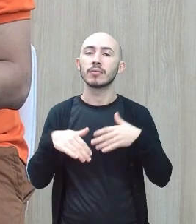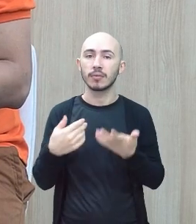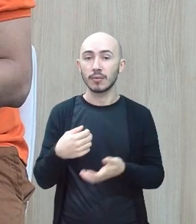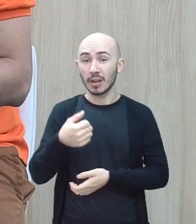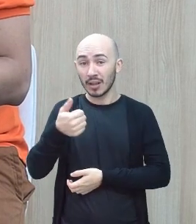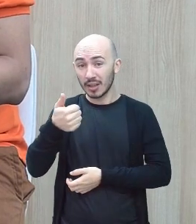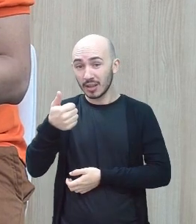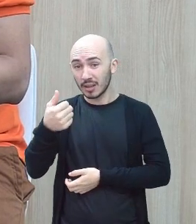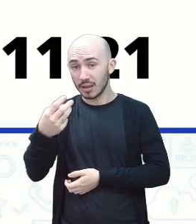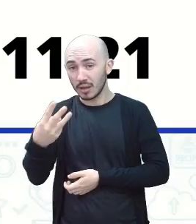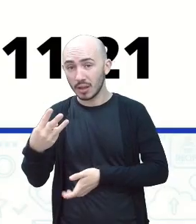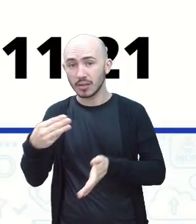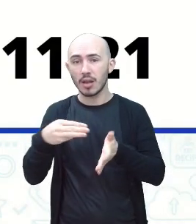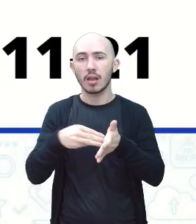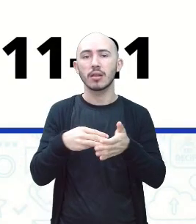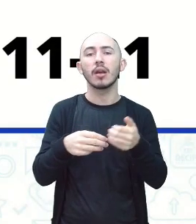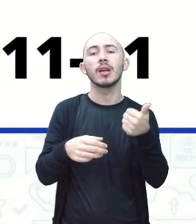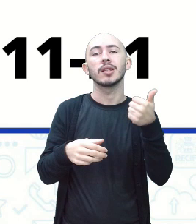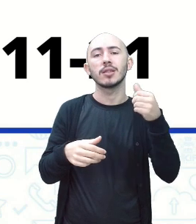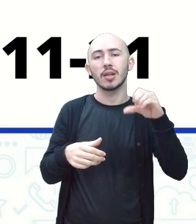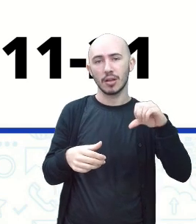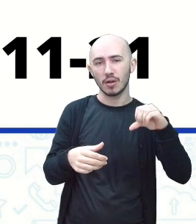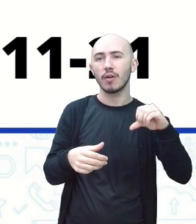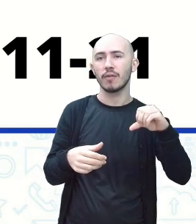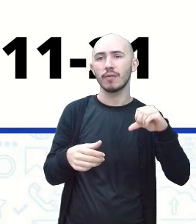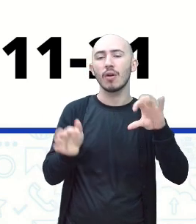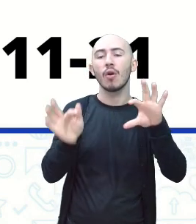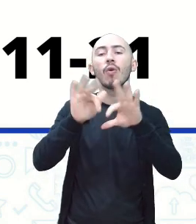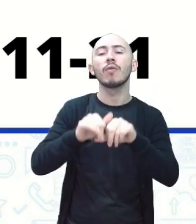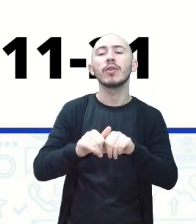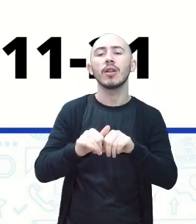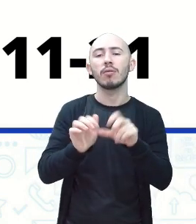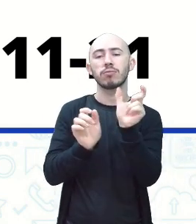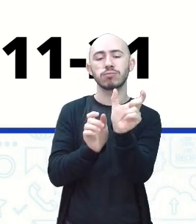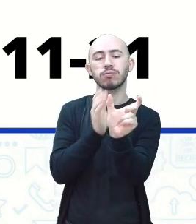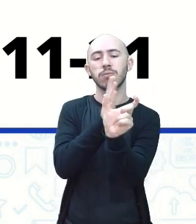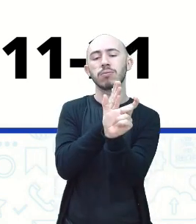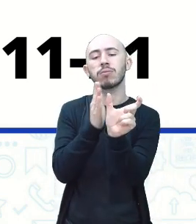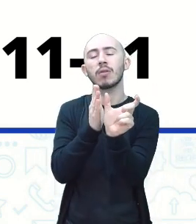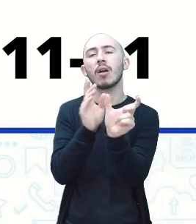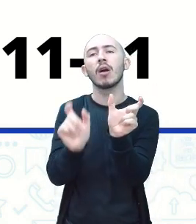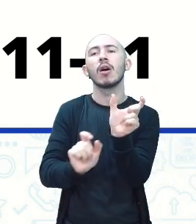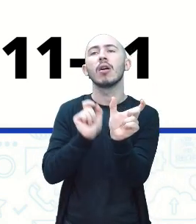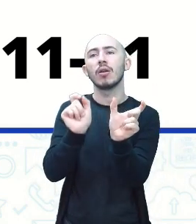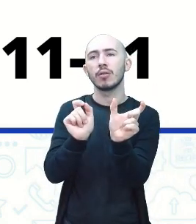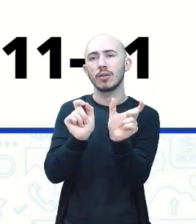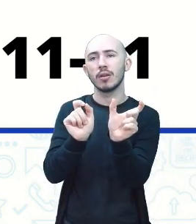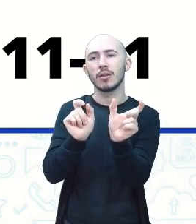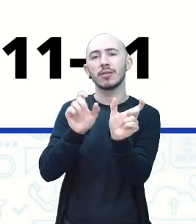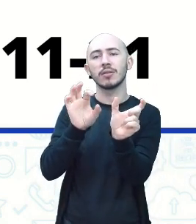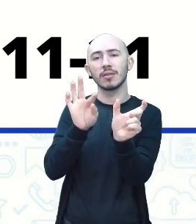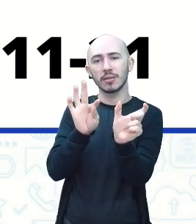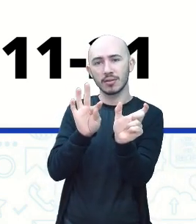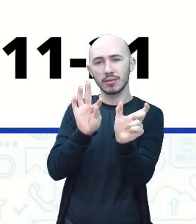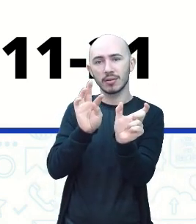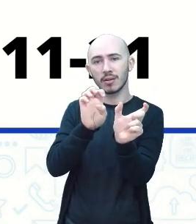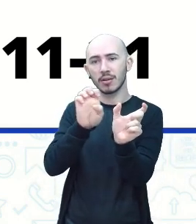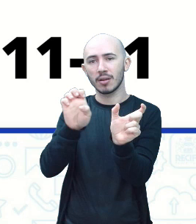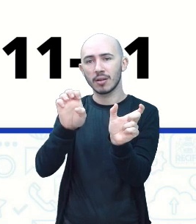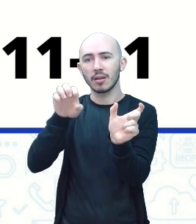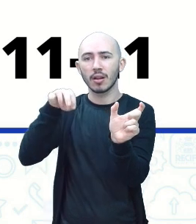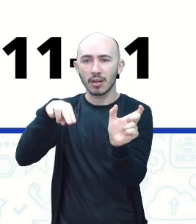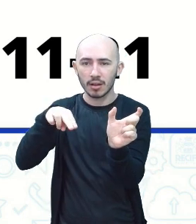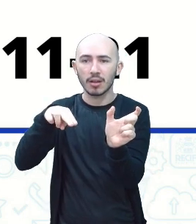13 e 19, terminamos com teen, ou seja, teen, por isso que adolescente em inglês é teen, porque você está entre